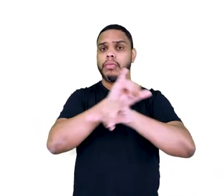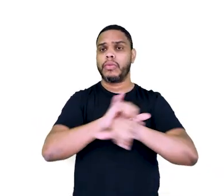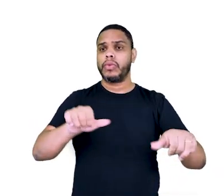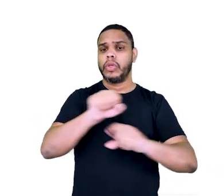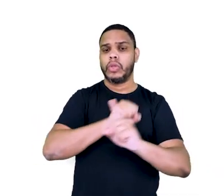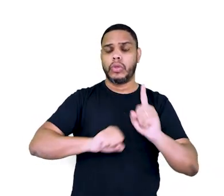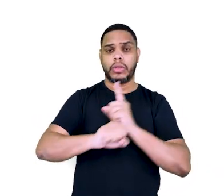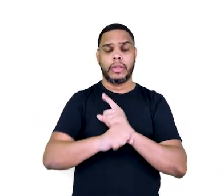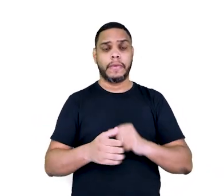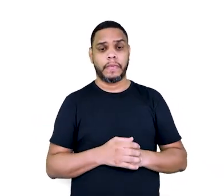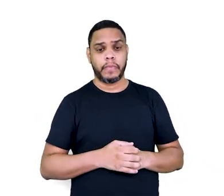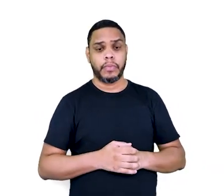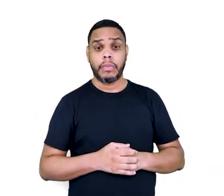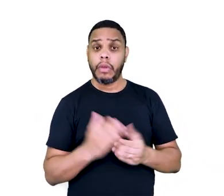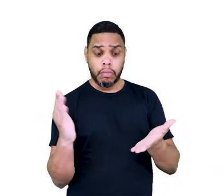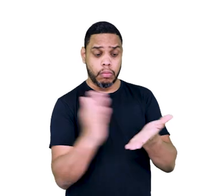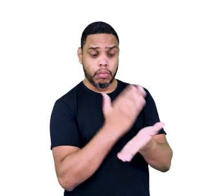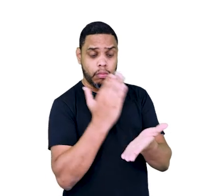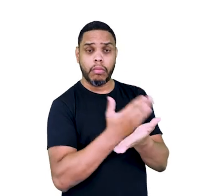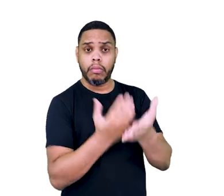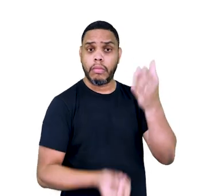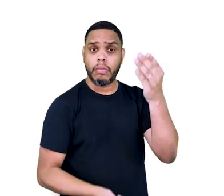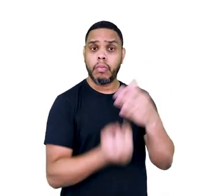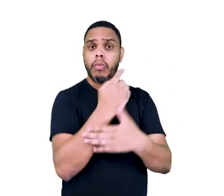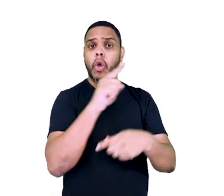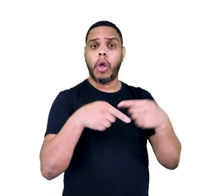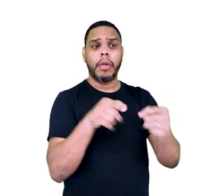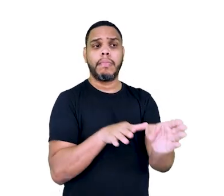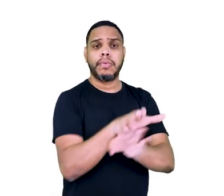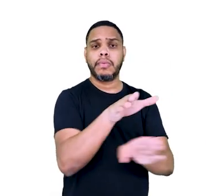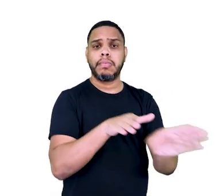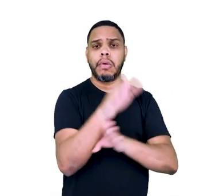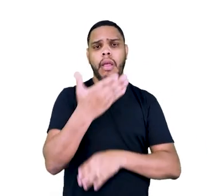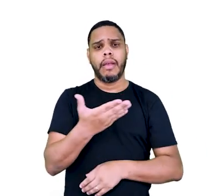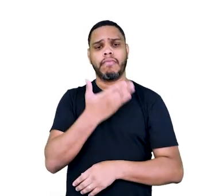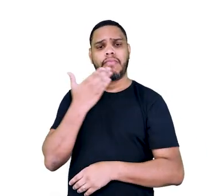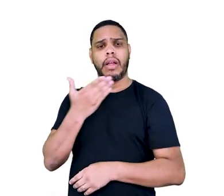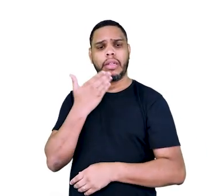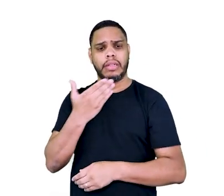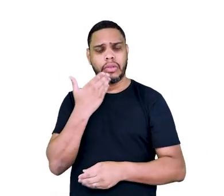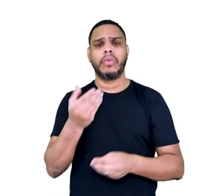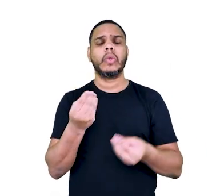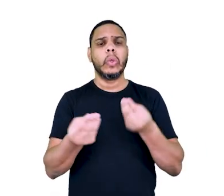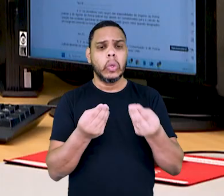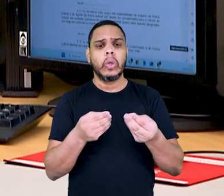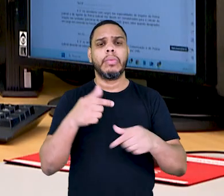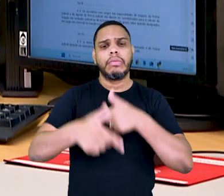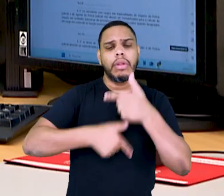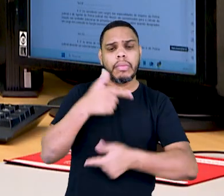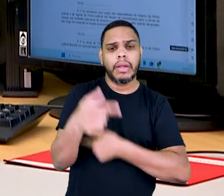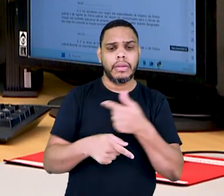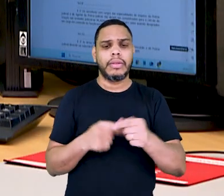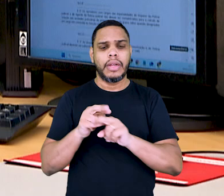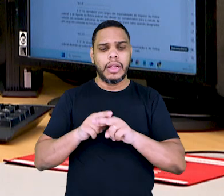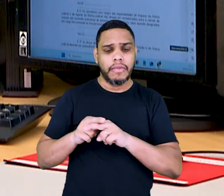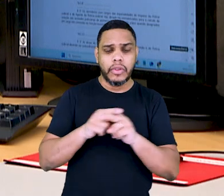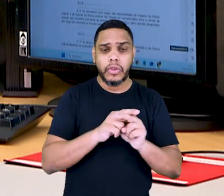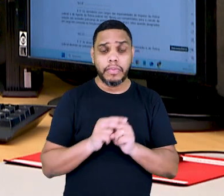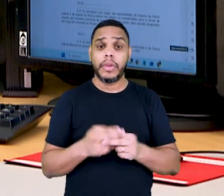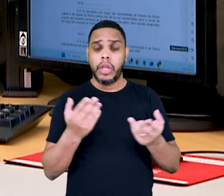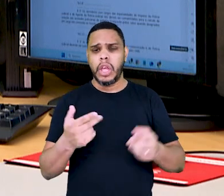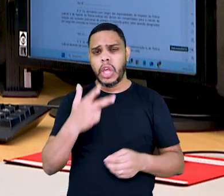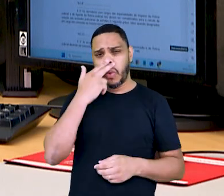Até um manual foi criado com orientações facilmente incorporadas à rotina dos revisores. Acho que a linguagem simples